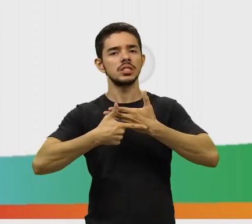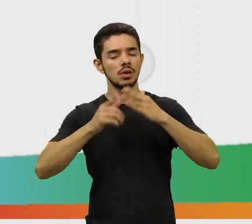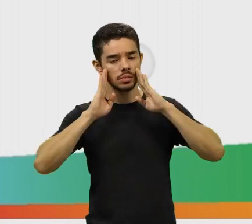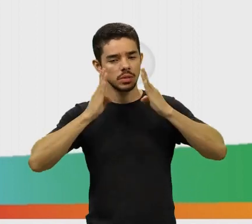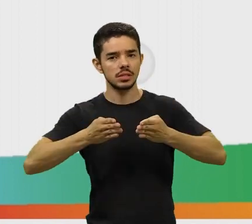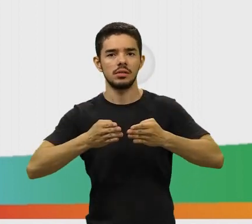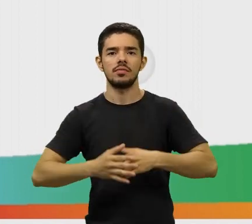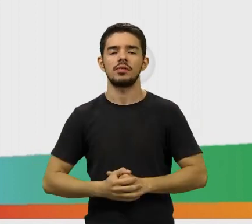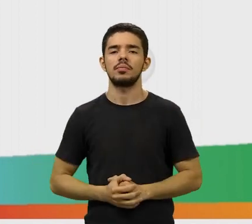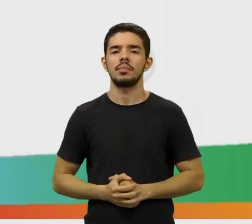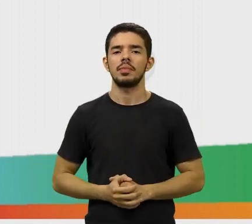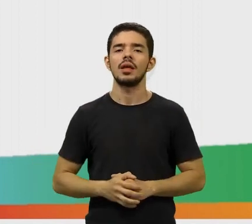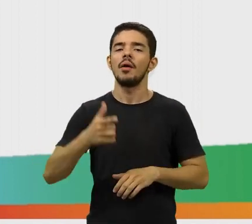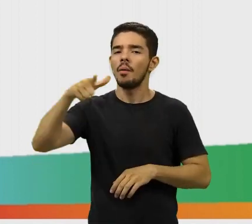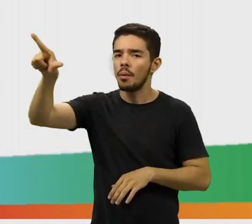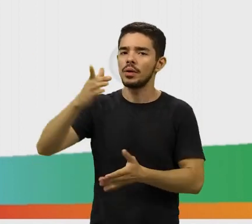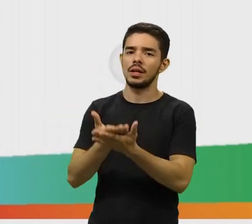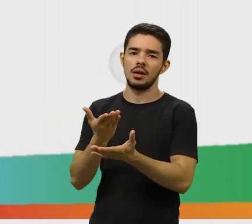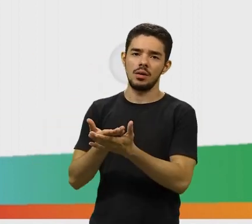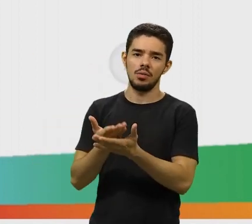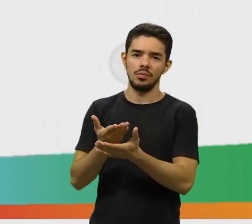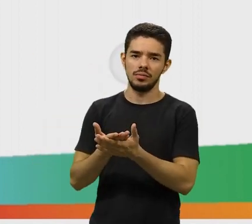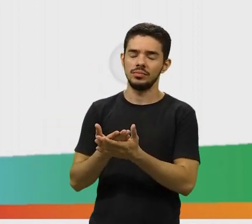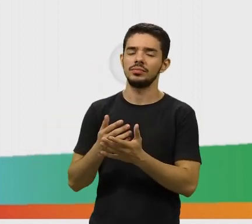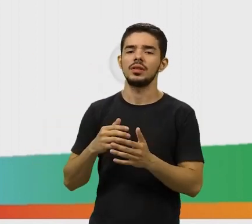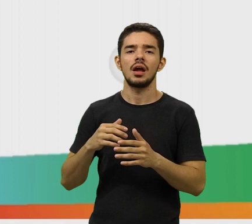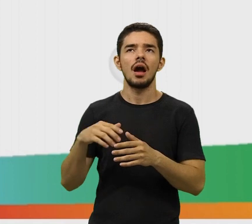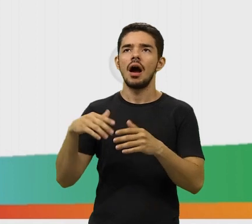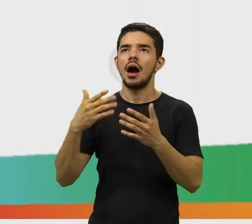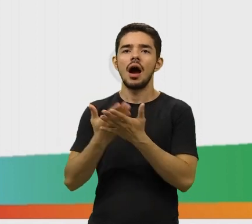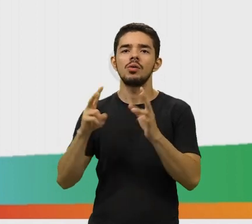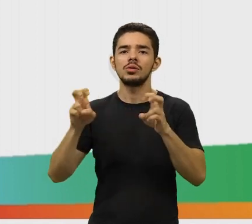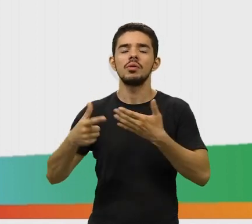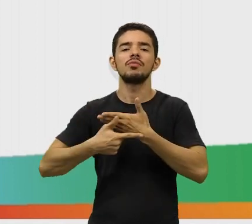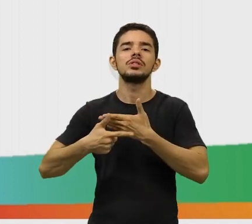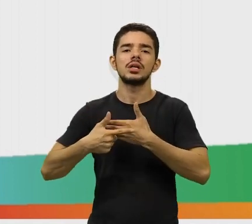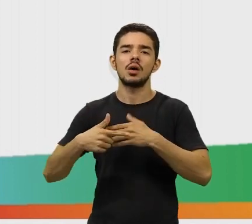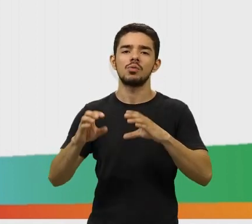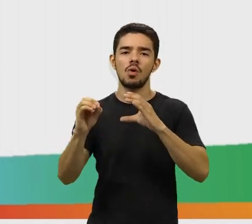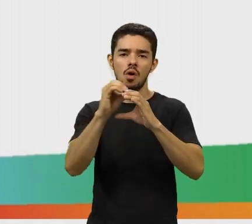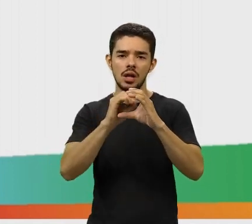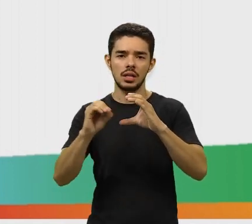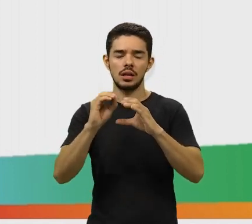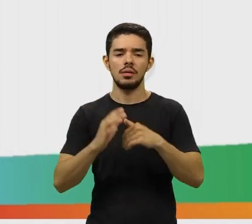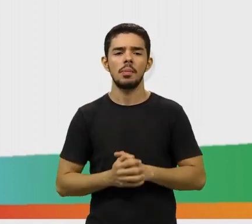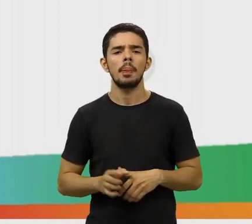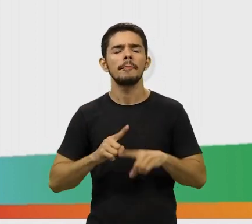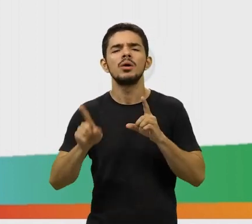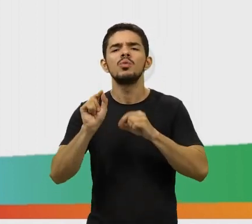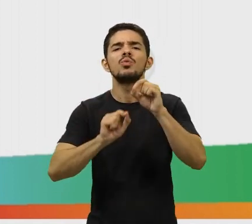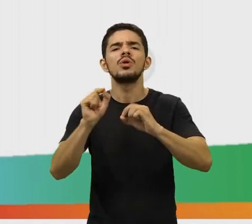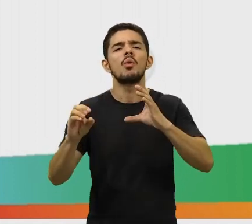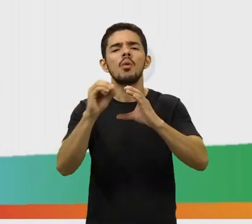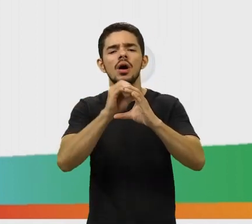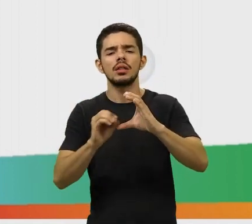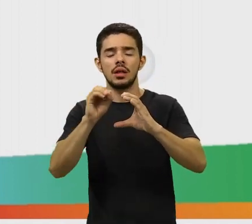função específica. E aí vai ficar para uma outra aula, né? Uma aula de funções das organelas. Mas o que é a